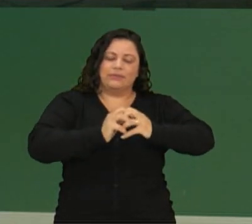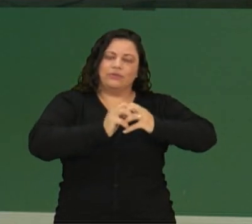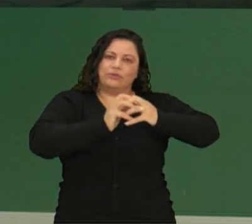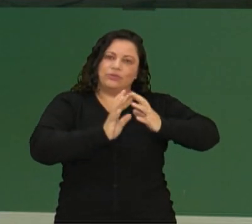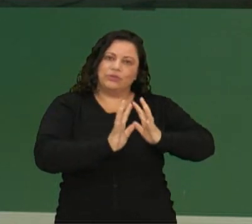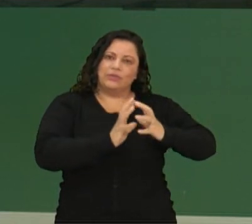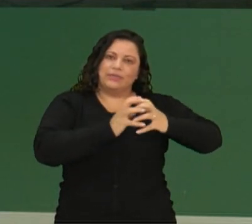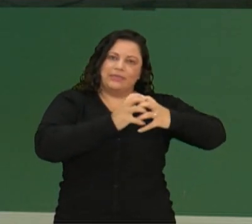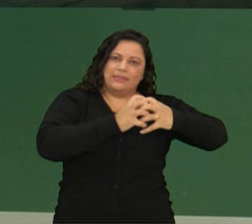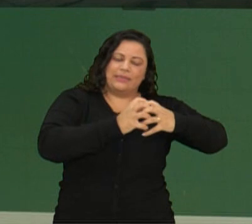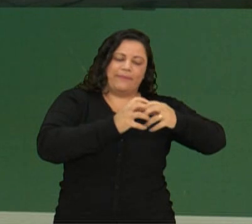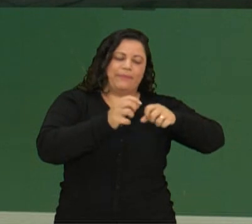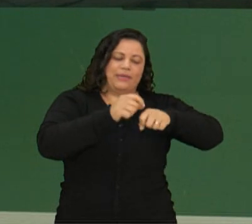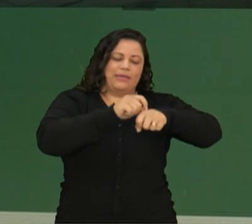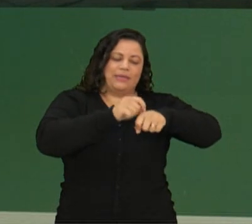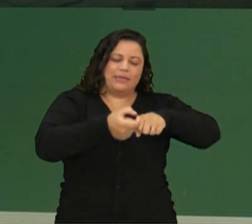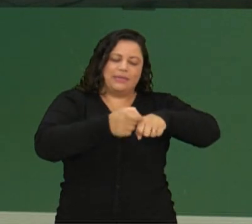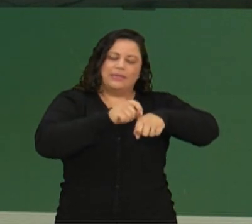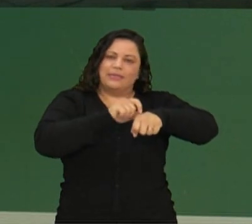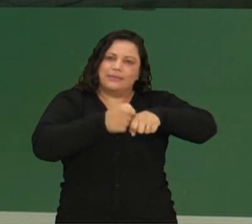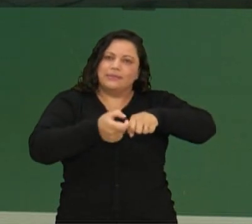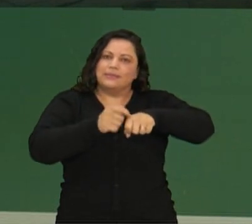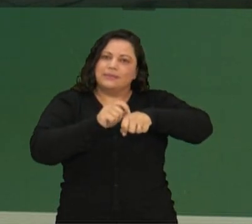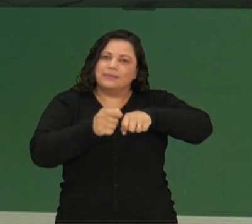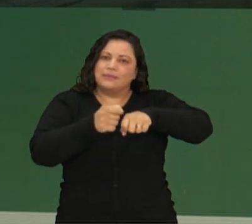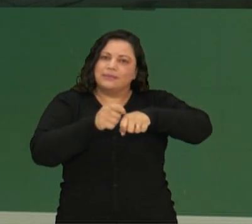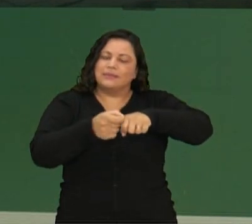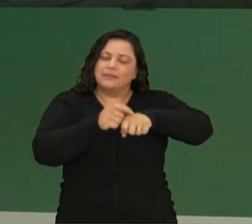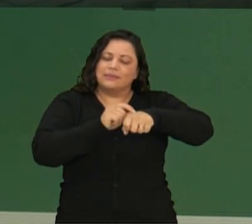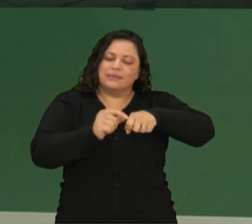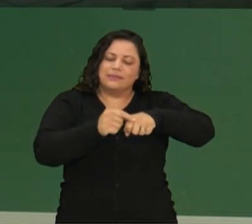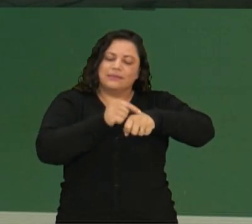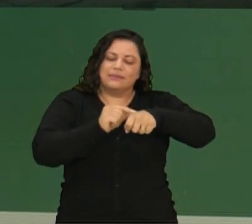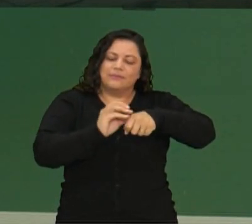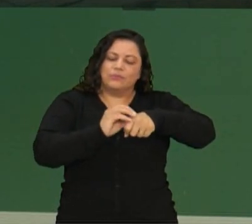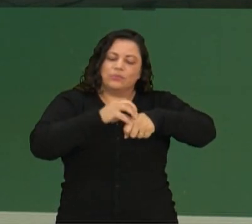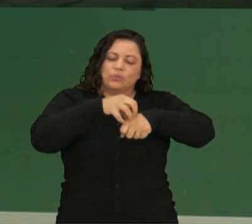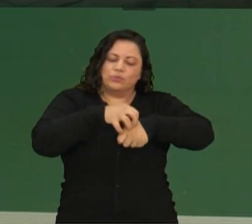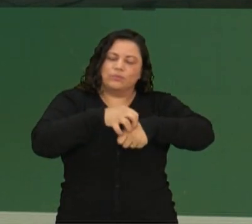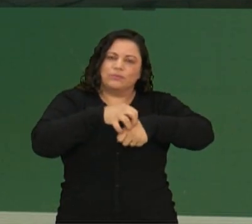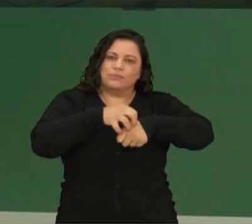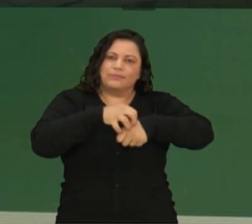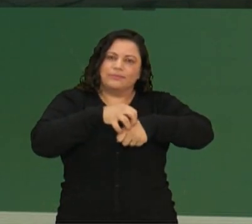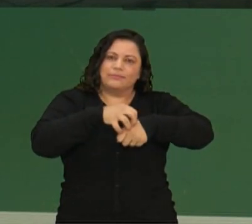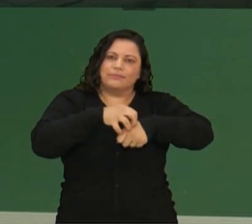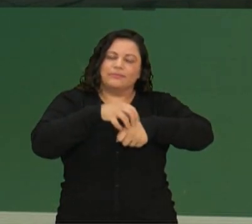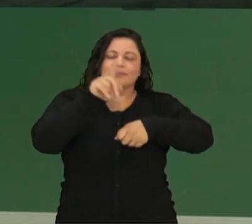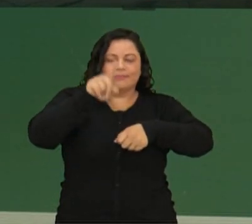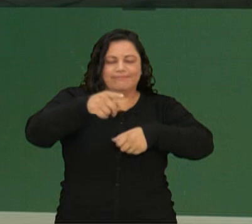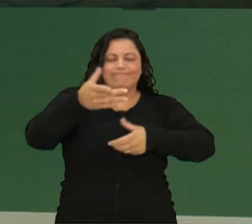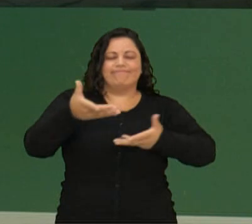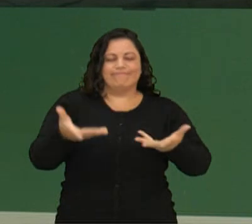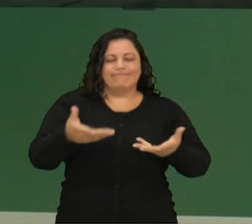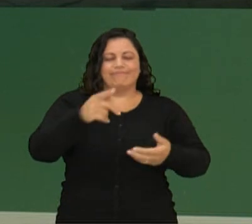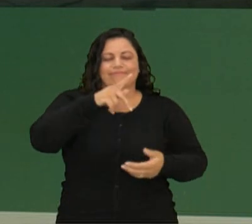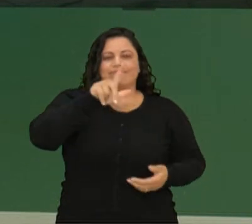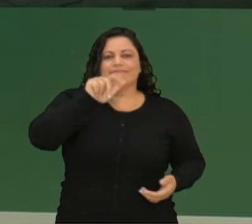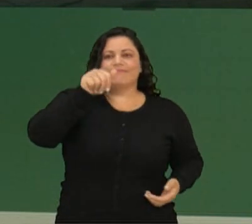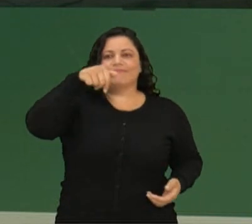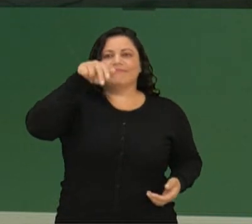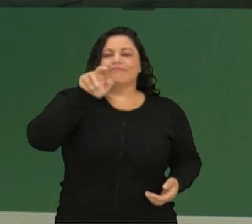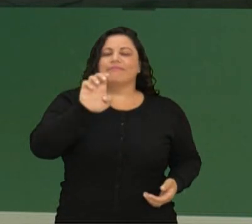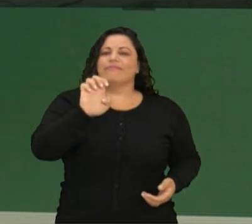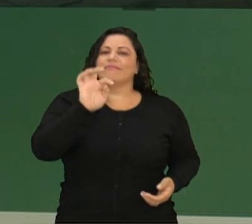chama de casquinha, tá? Aquilo é um dos sinais, né, de que houve uma coagulação. Então, são as